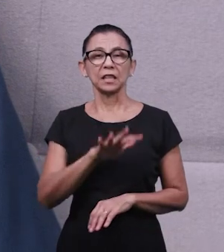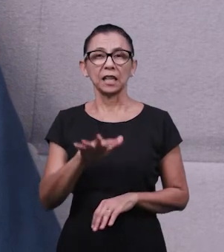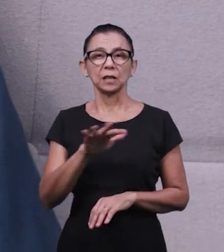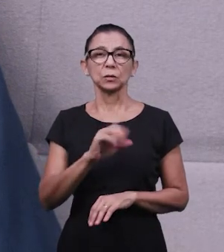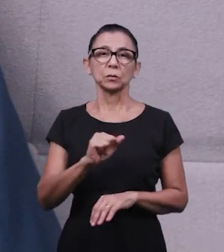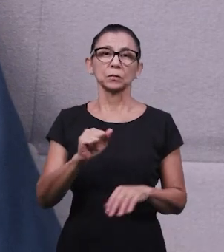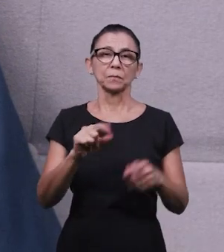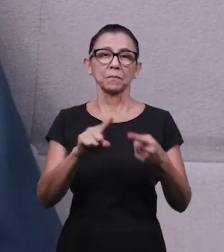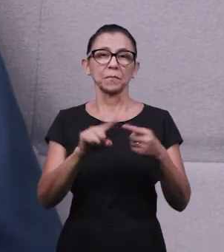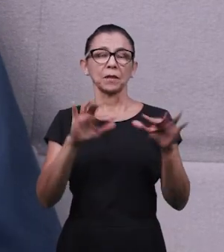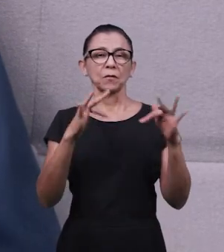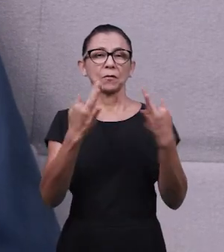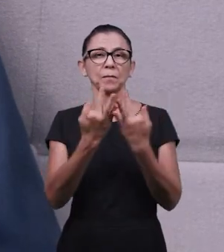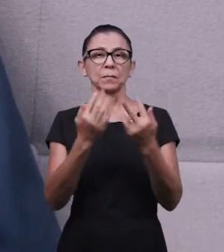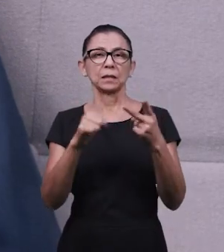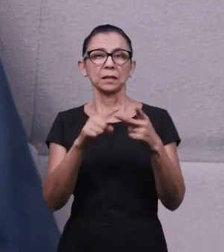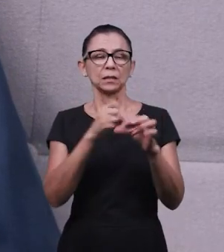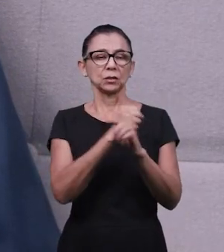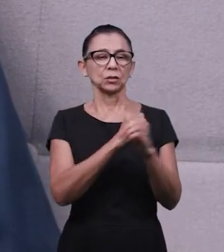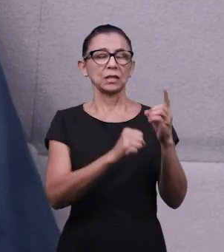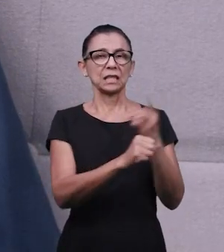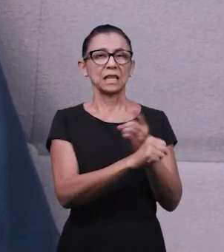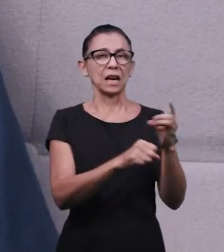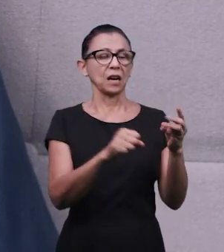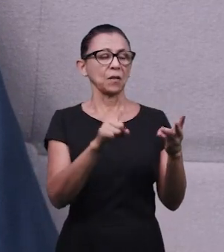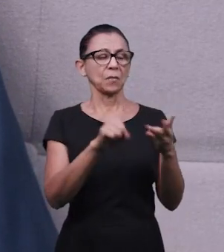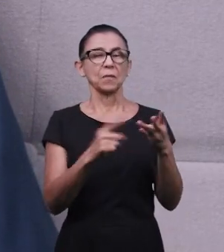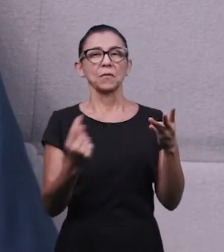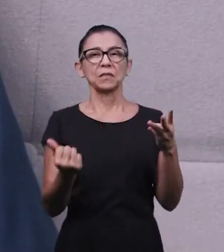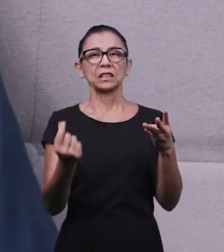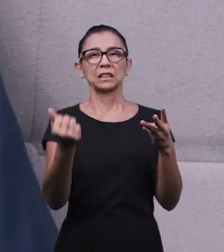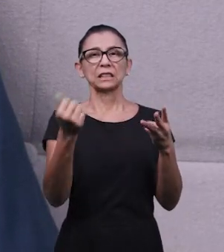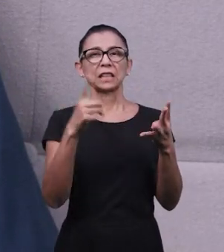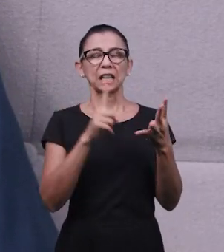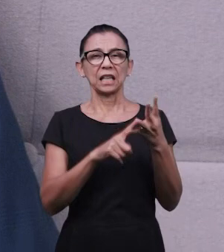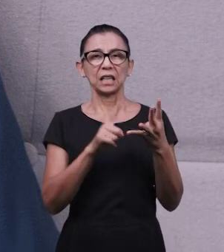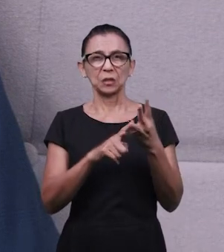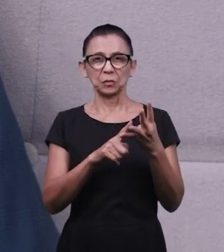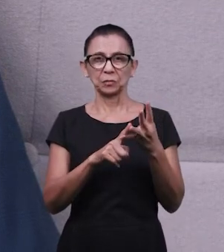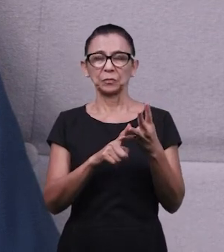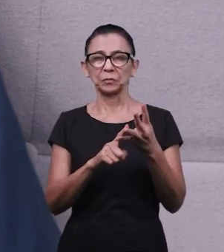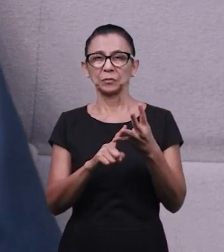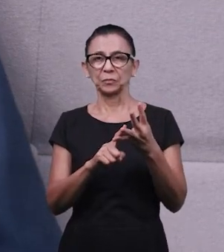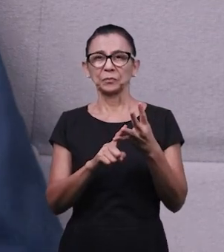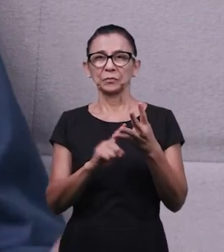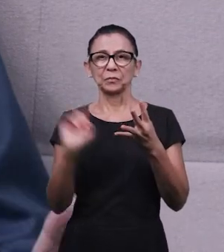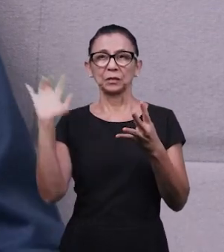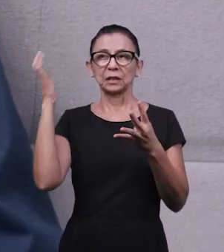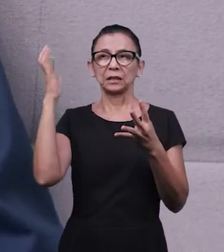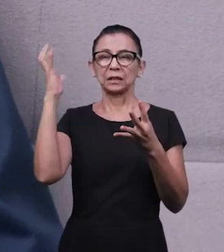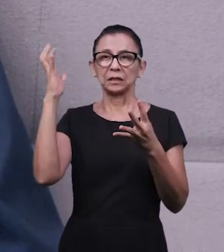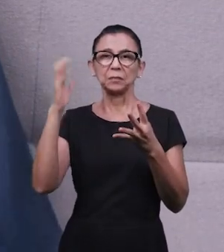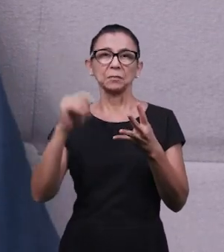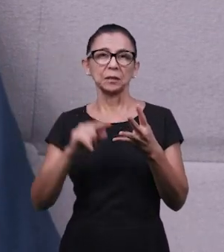de grande convulsão mundial. Dificuldades nunca antes